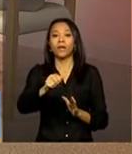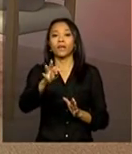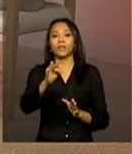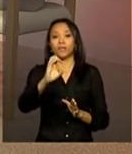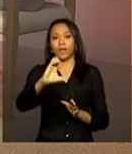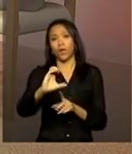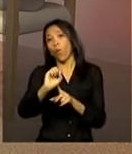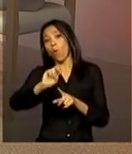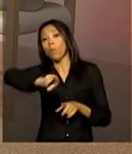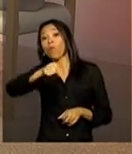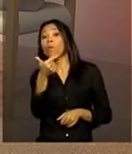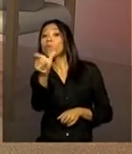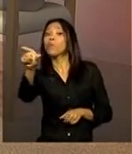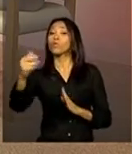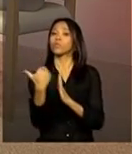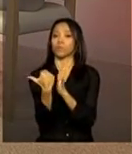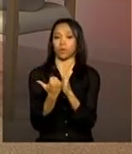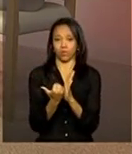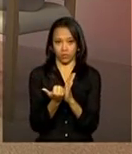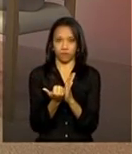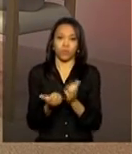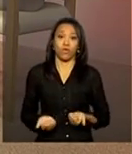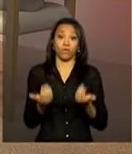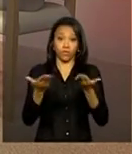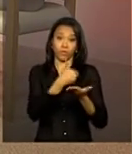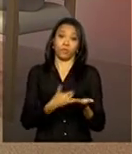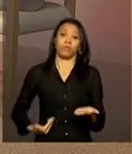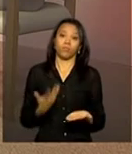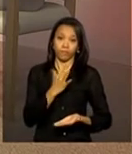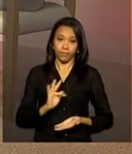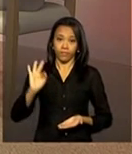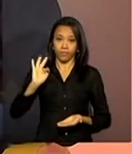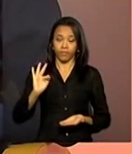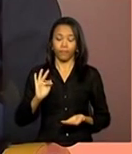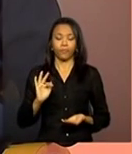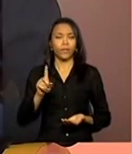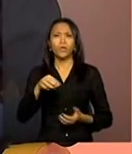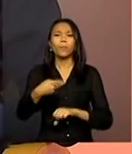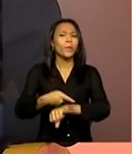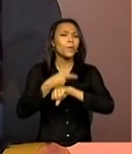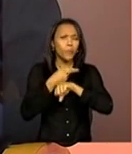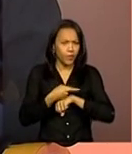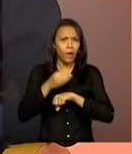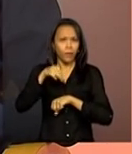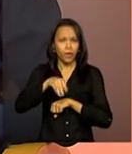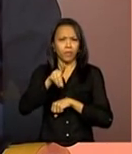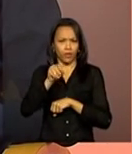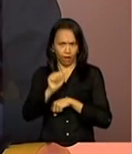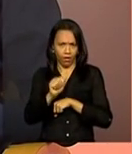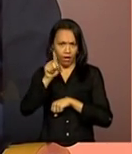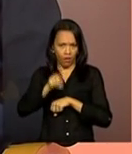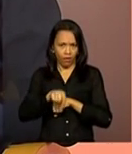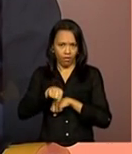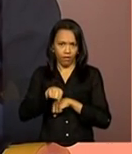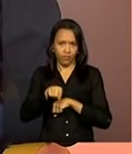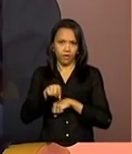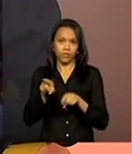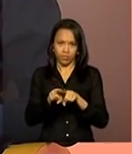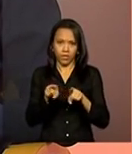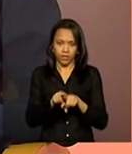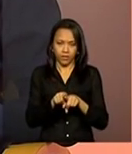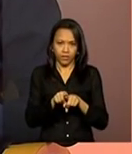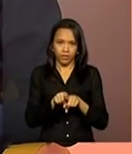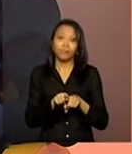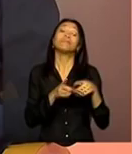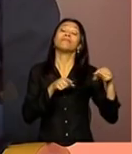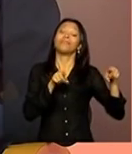instituições mas no caso seria seria de procurar o o MDA o Ministério do Desenvolvimento Agrário também